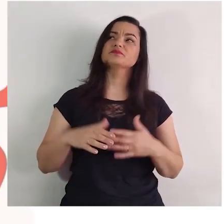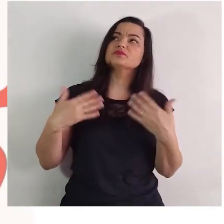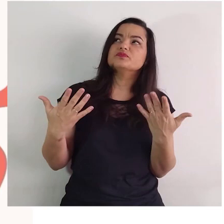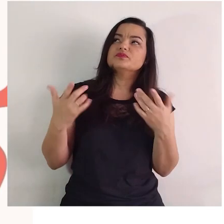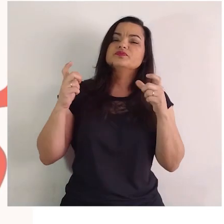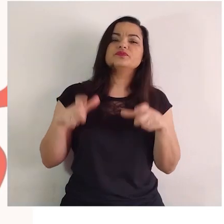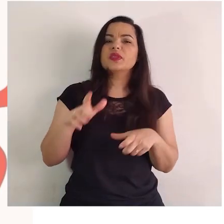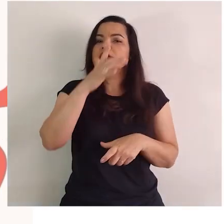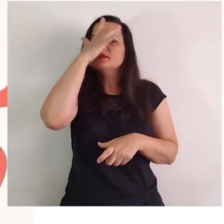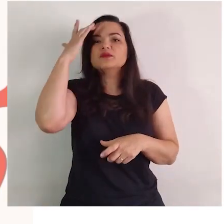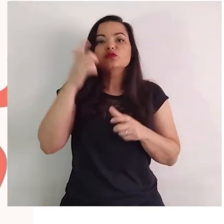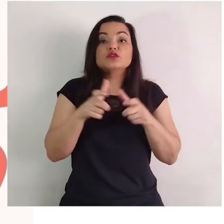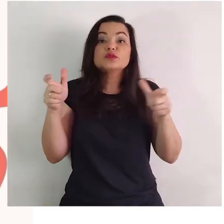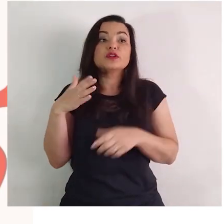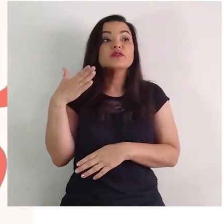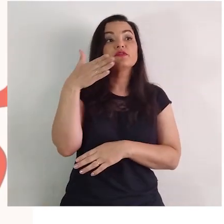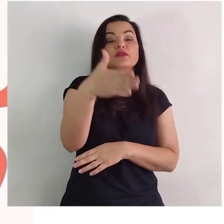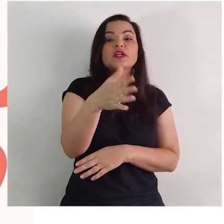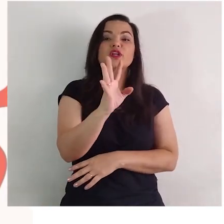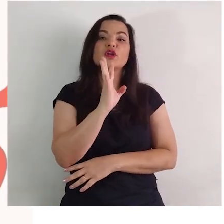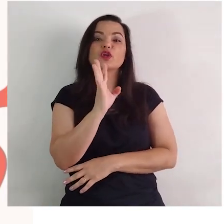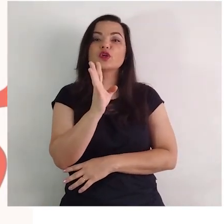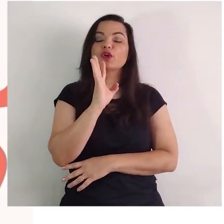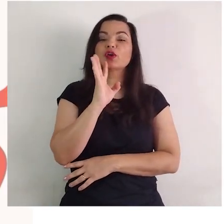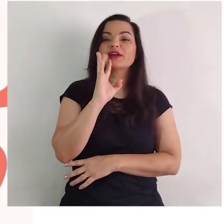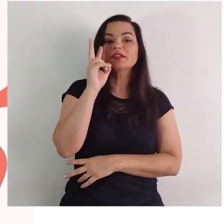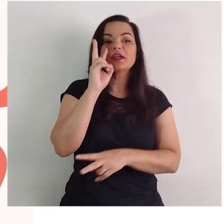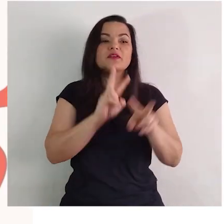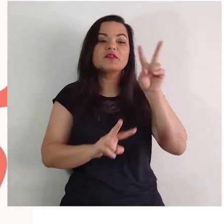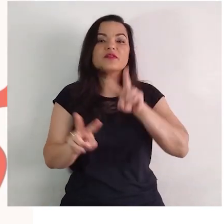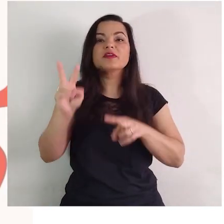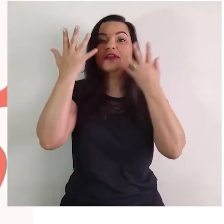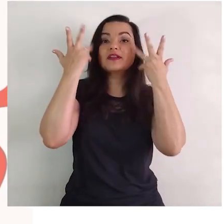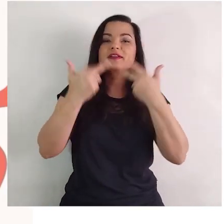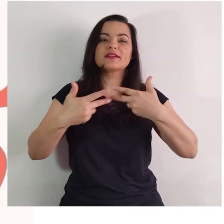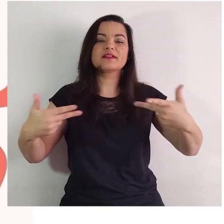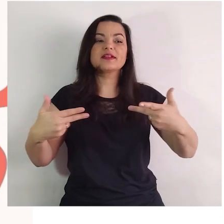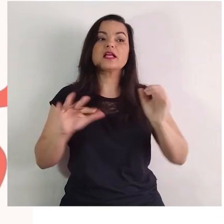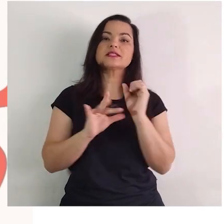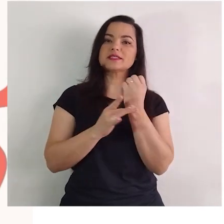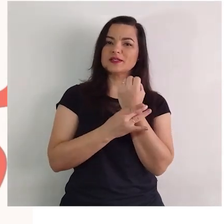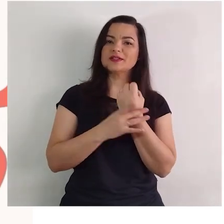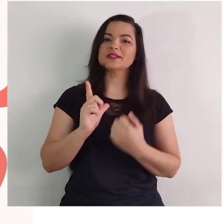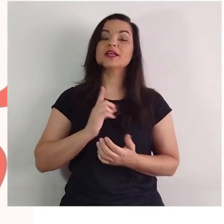Qual será o espaço que as pessoas costumam ir para conhecer e interagir com animais de forma segura e começa com a